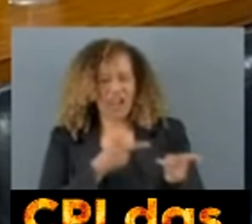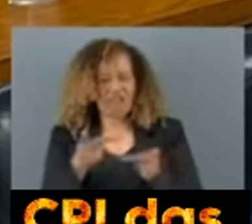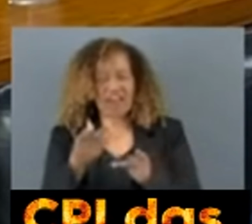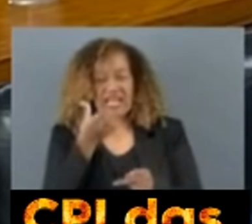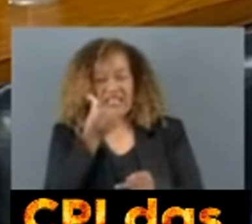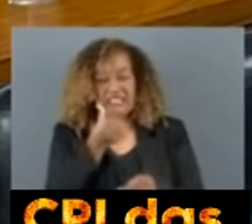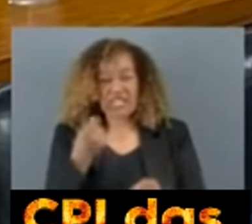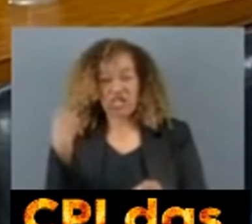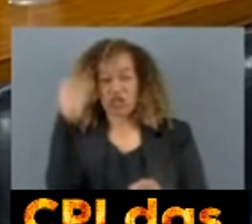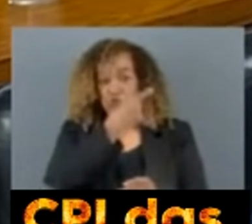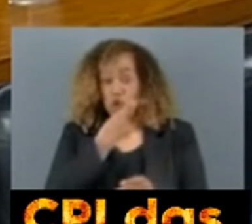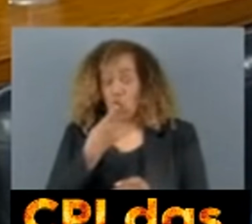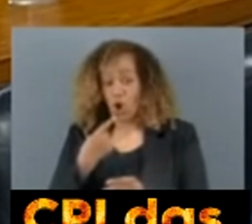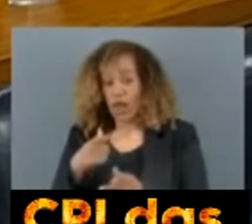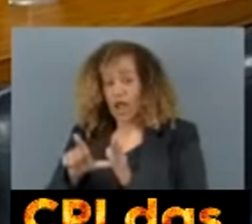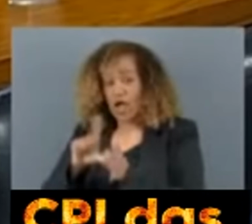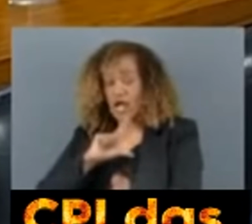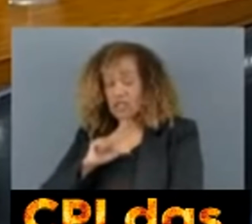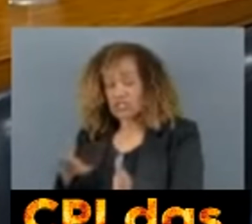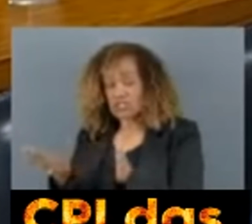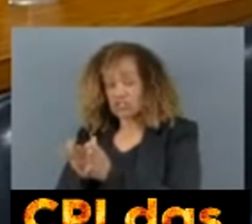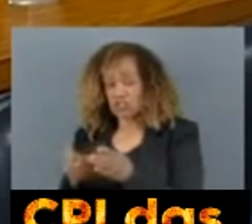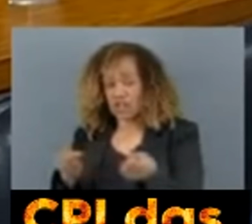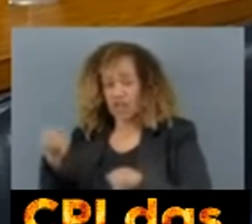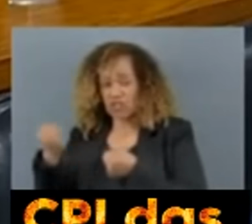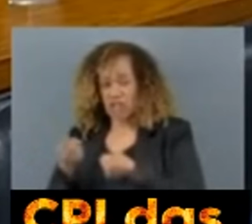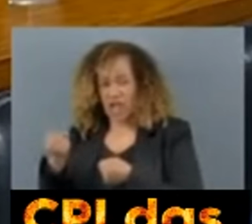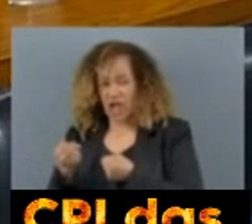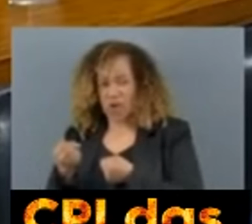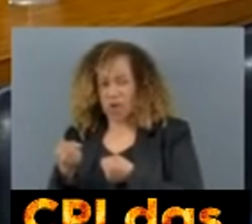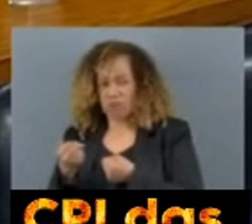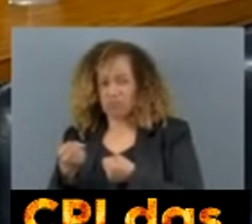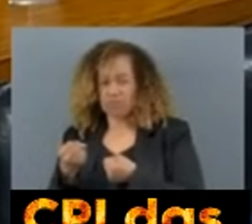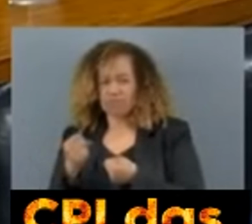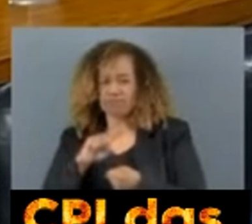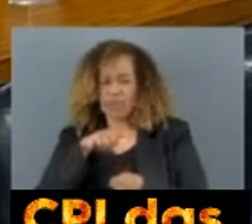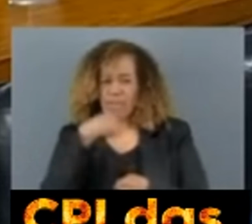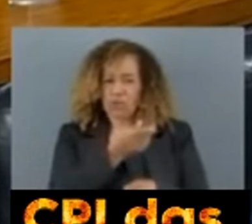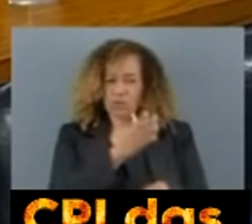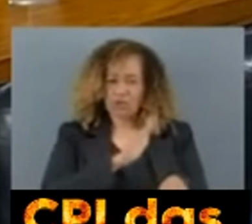6 horas de carro para poder chegar ao polo principal. Eu estou lá,